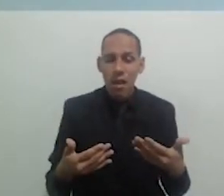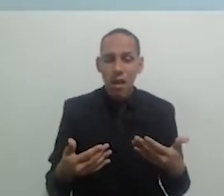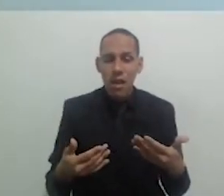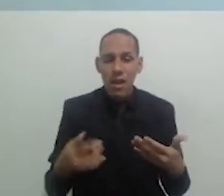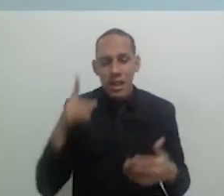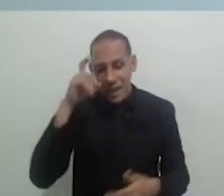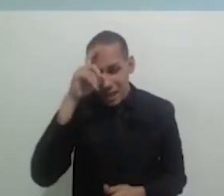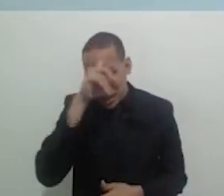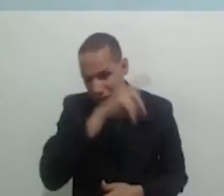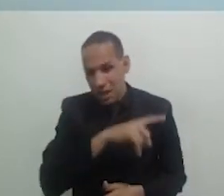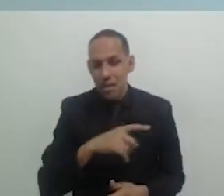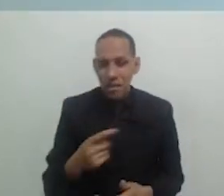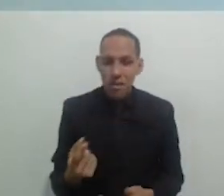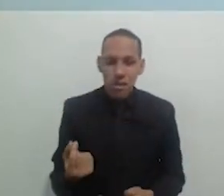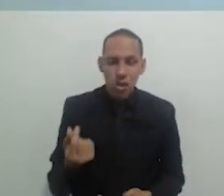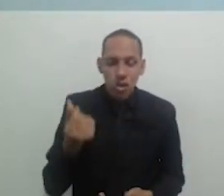Ademais,